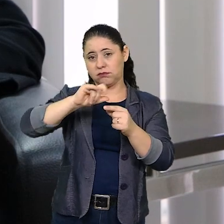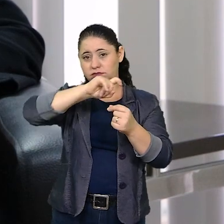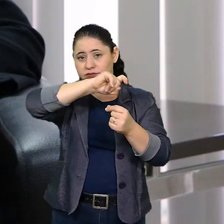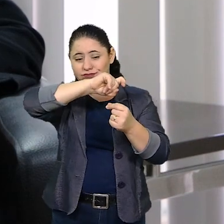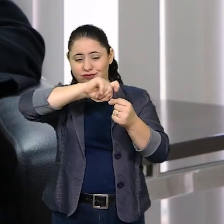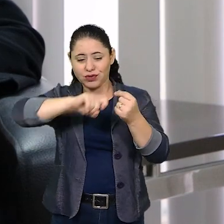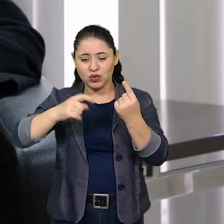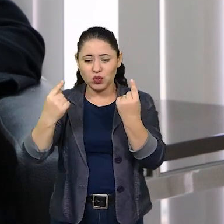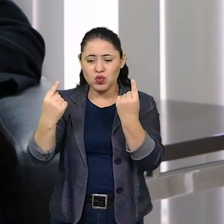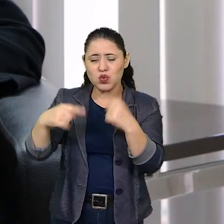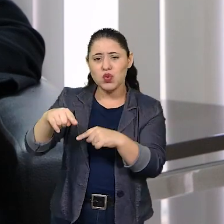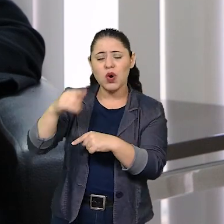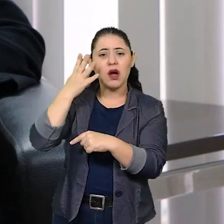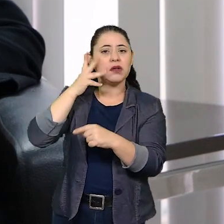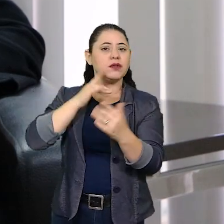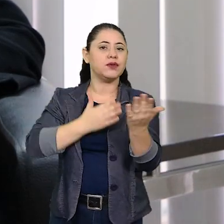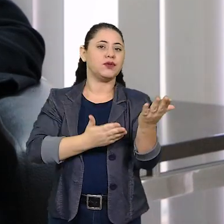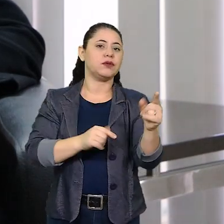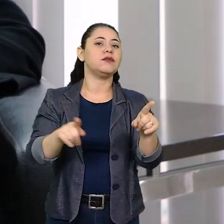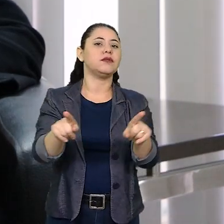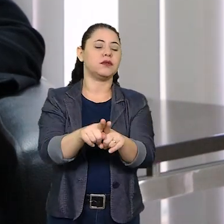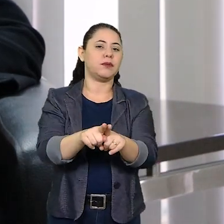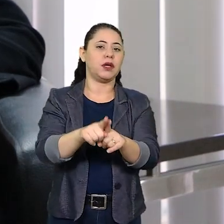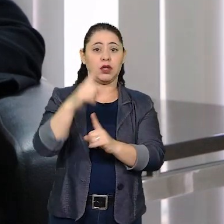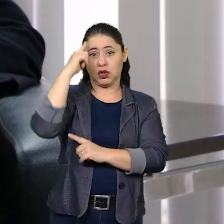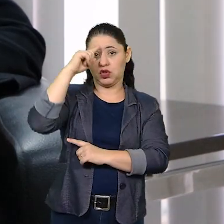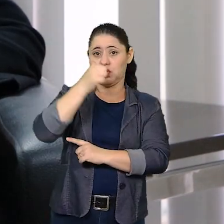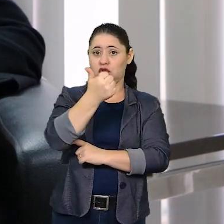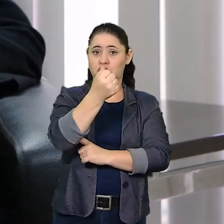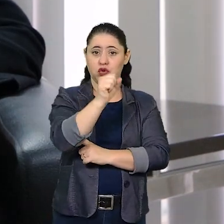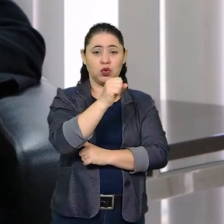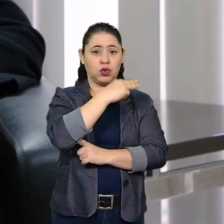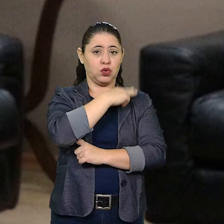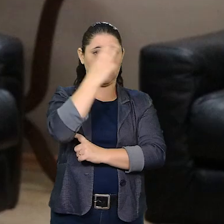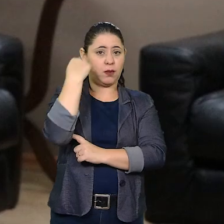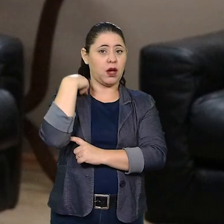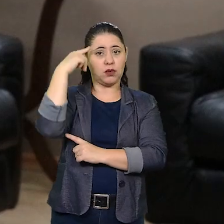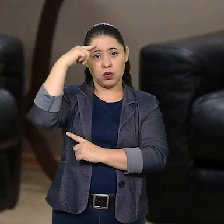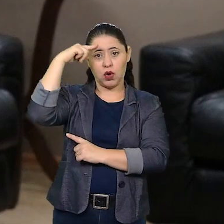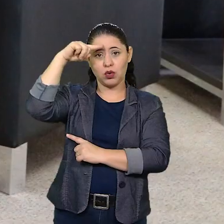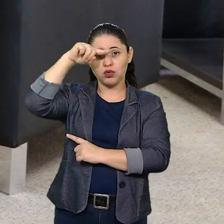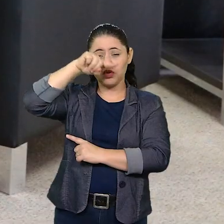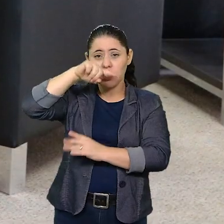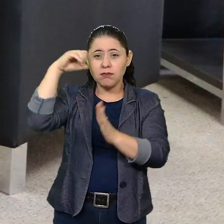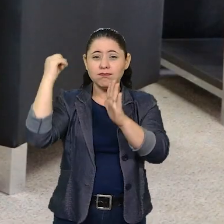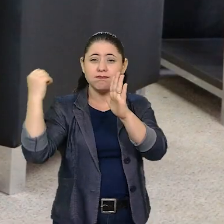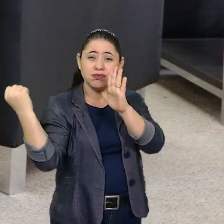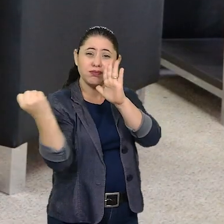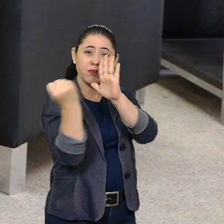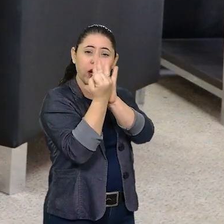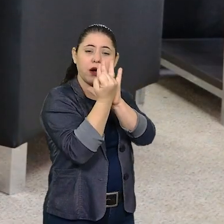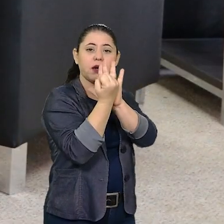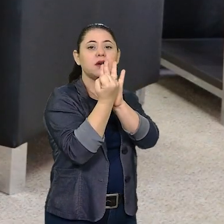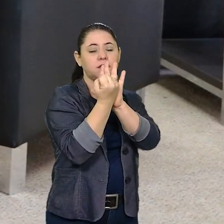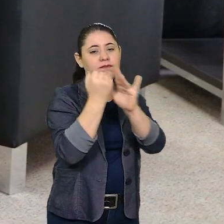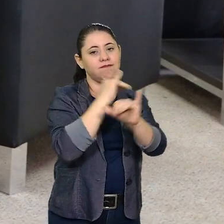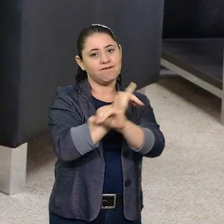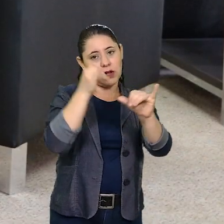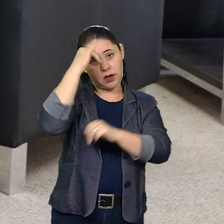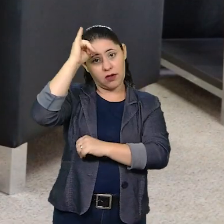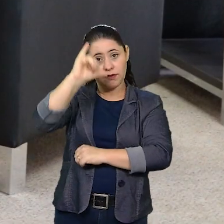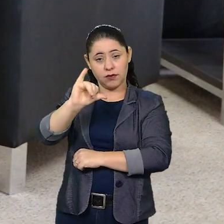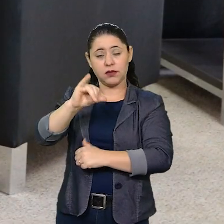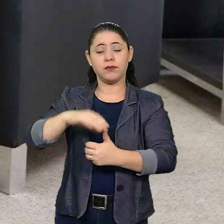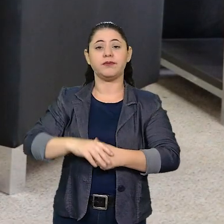violência sexual contra crianças e adolescentes. Dia 18 de maio é o dia em que se marca o